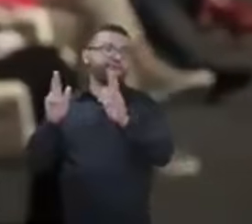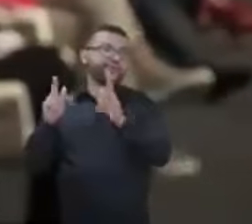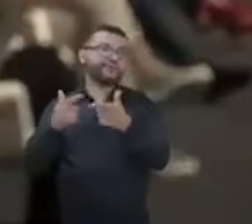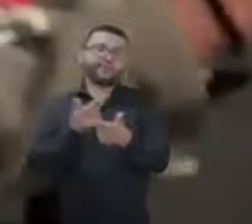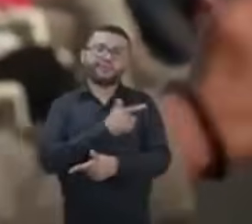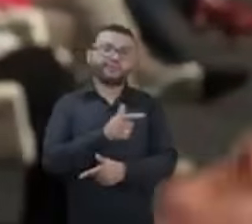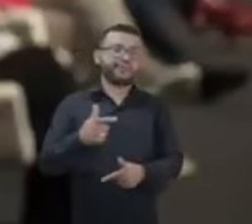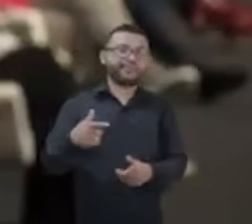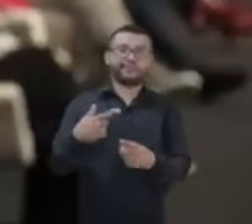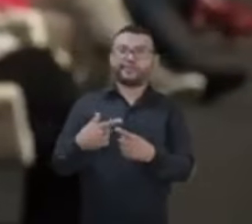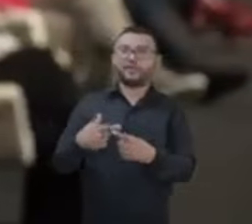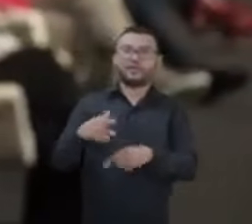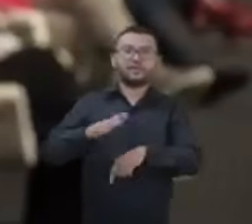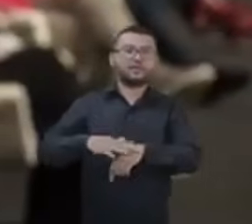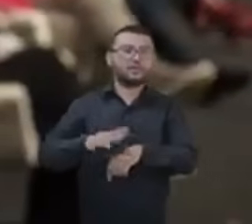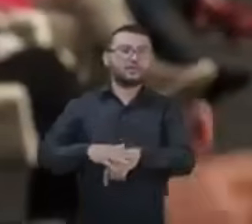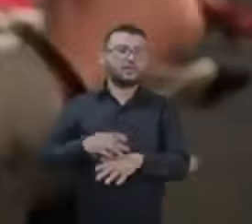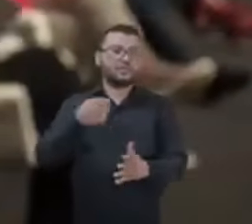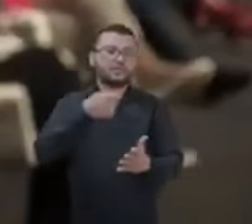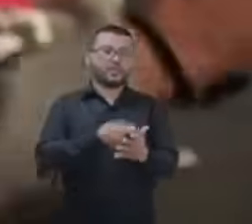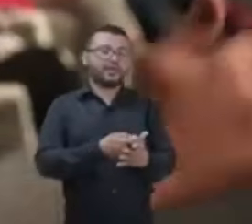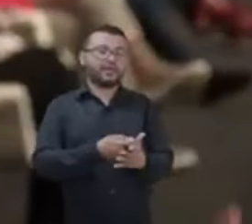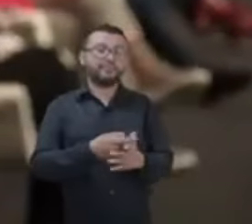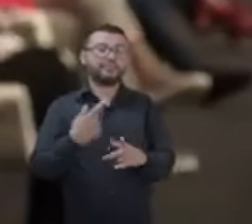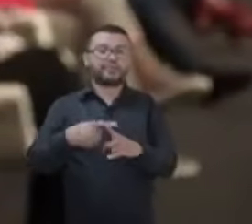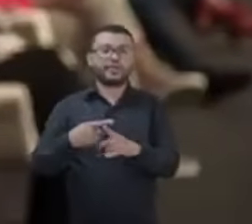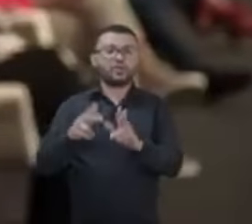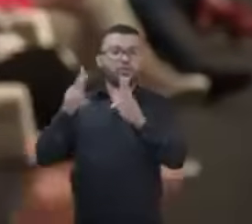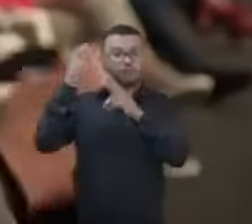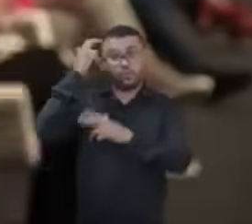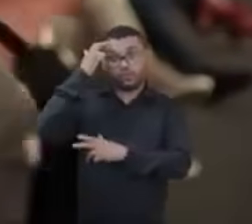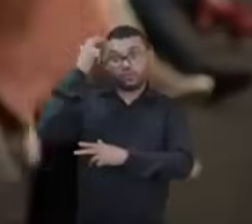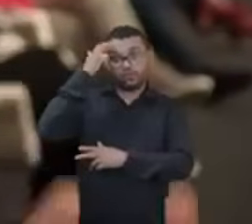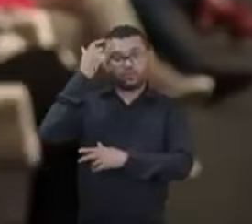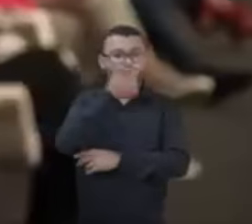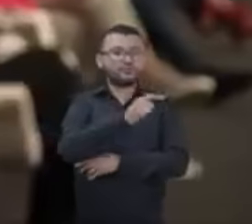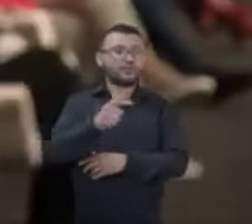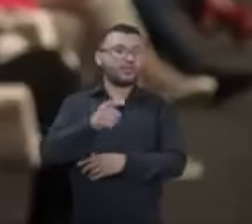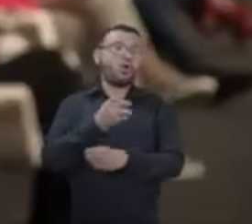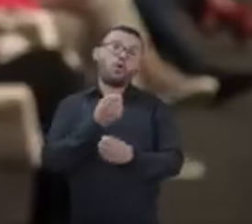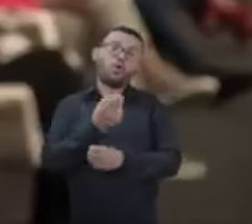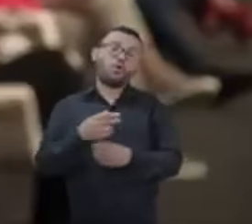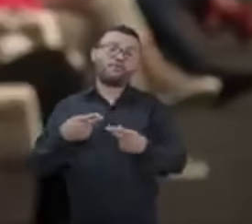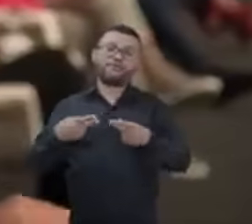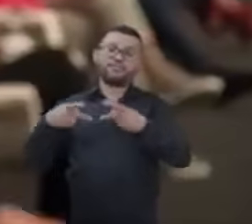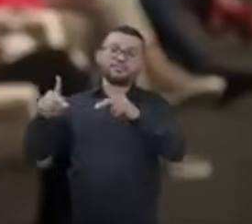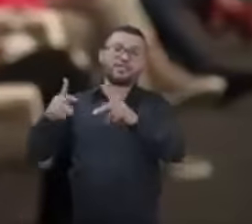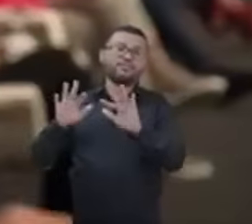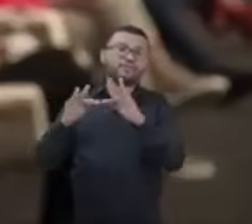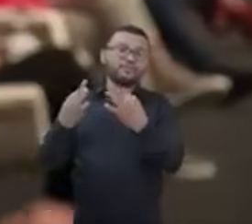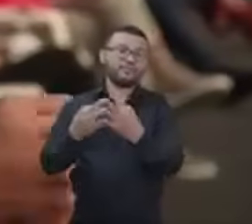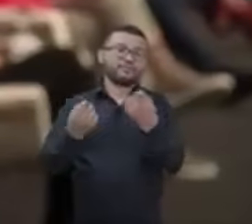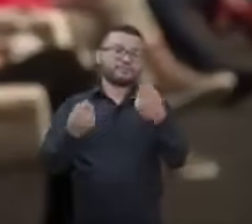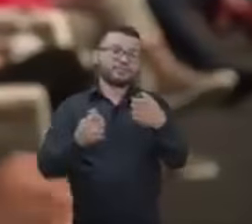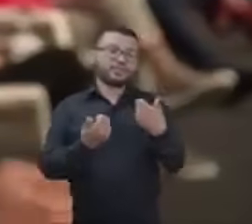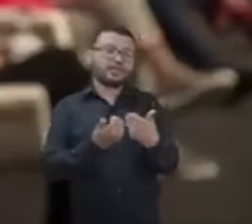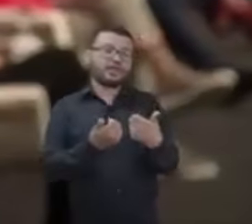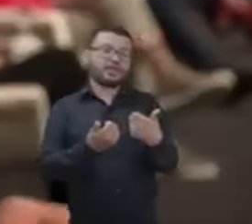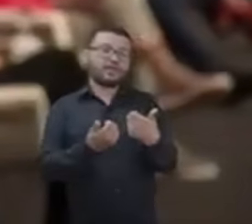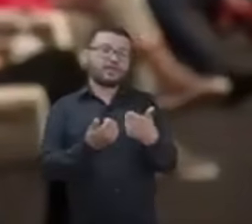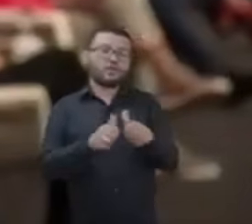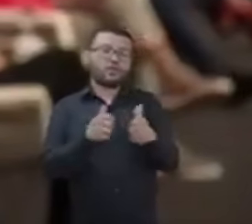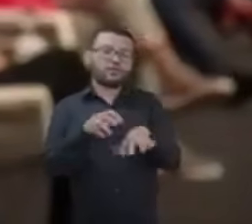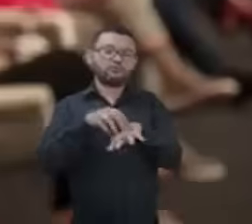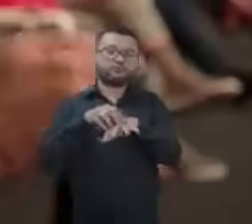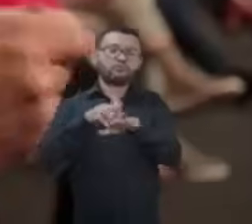têm condições de usufruir da cultura, não têm condições, muitas vezes, de visitar os seus familiares. Tarifa zero tem que ser